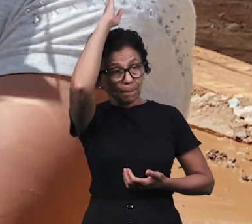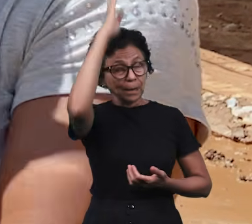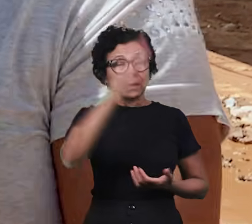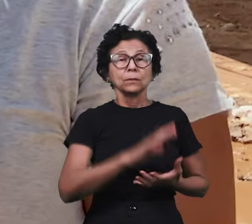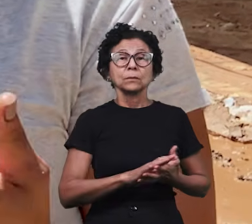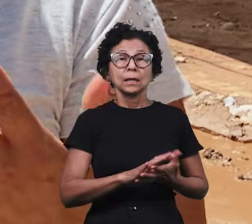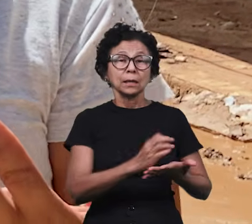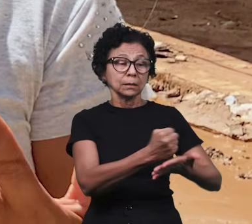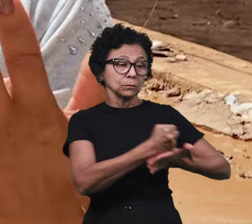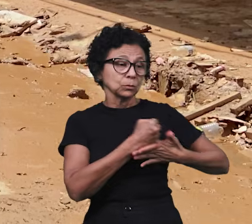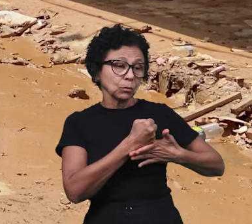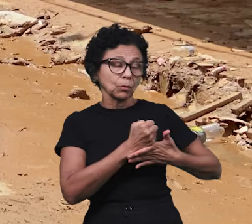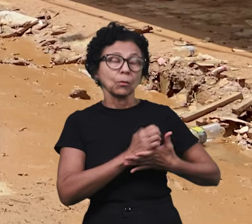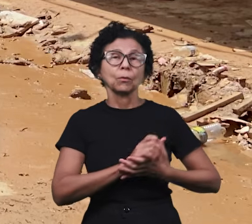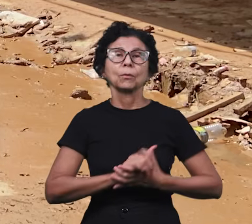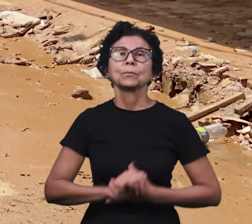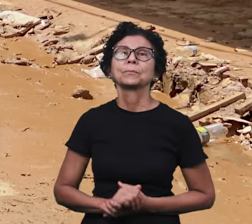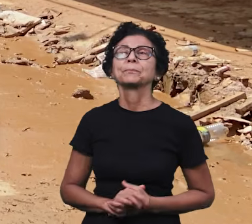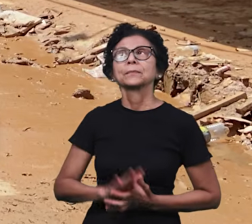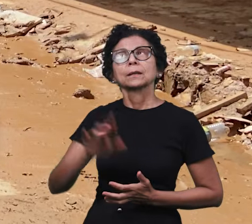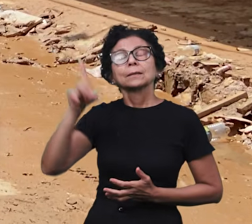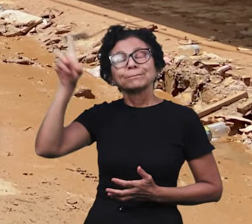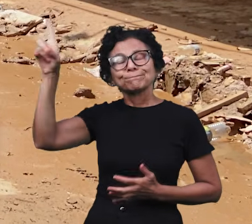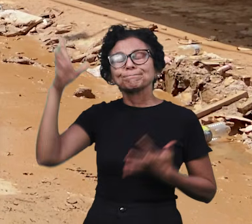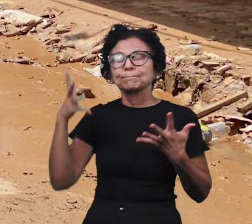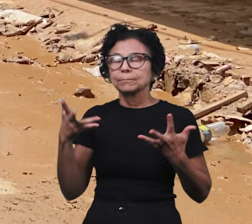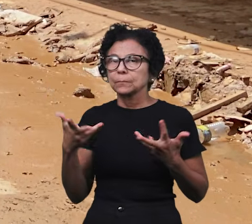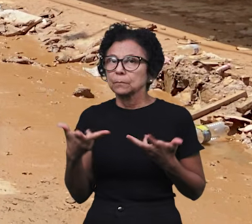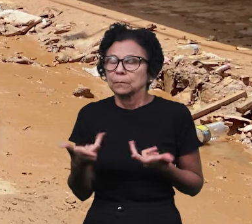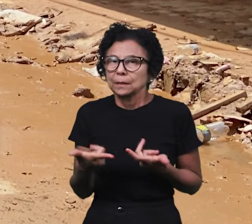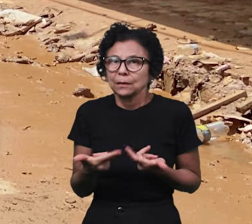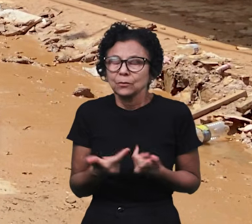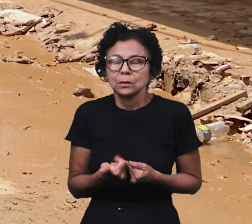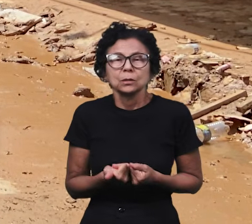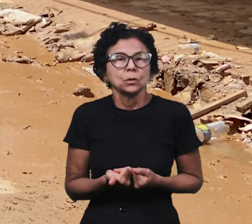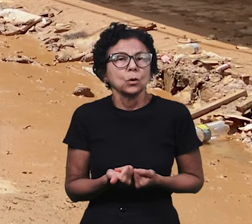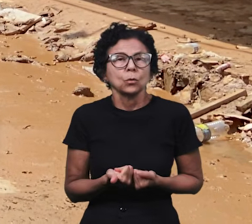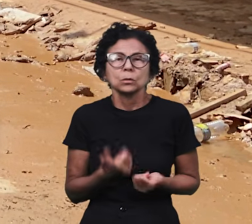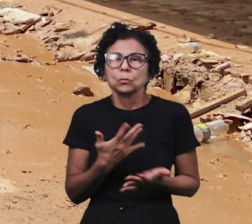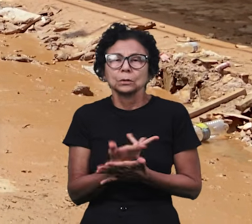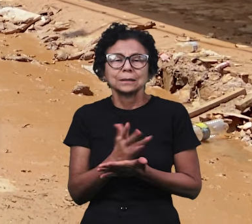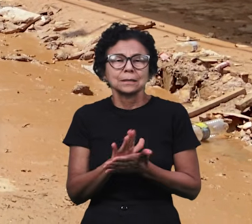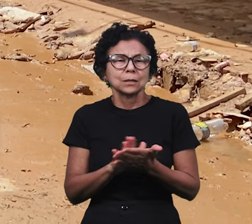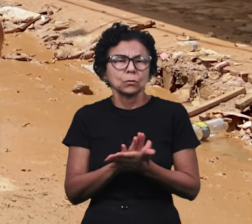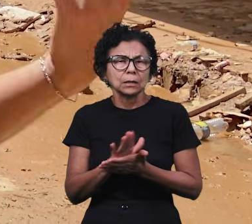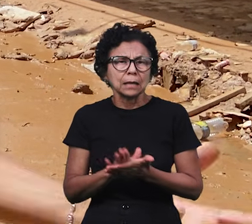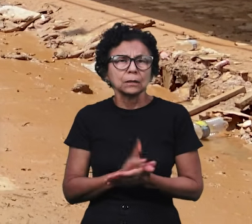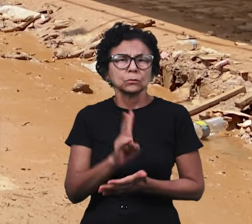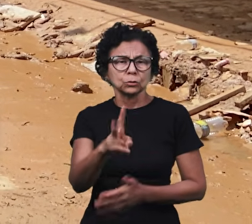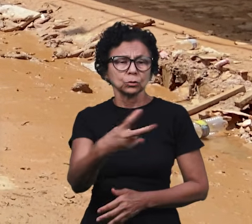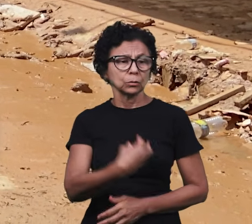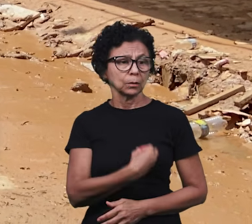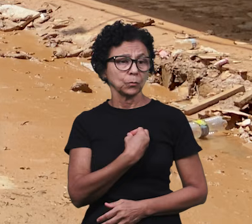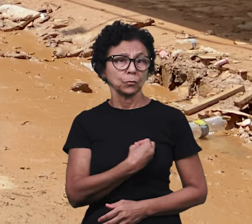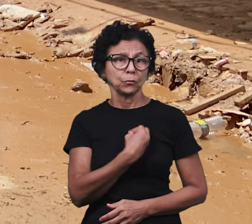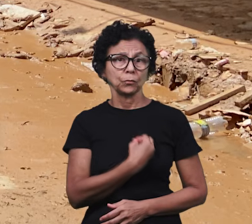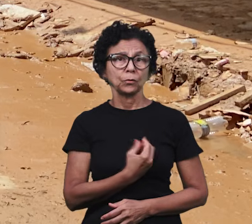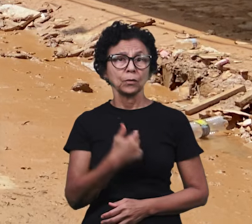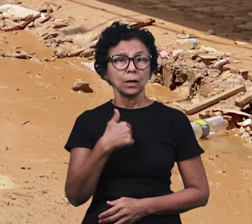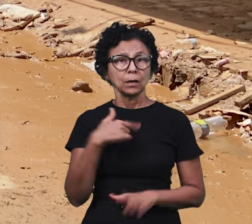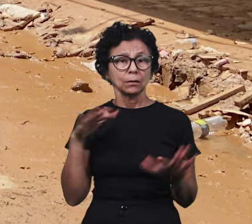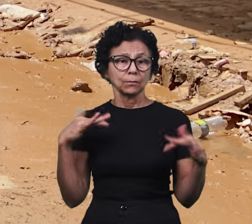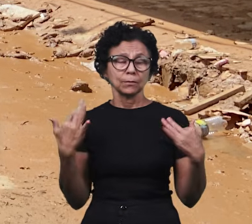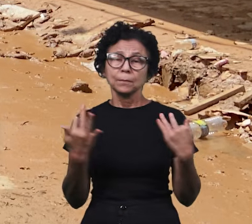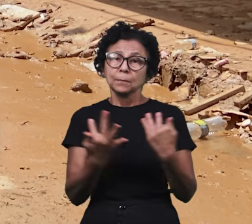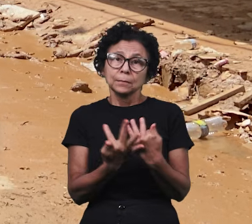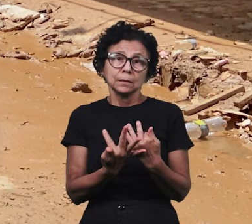por aqui. E saímos os 5, mas nós tivemos o livramento. Deus foi tão maravilhoso que, né, sobrevivemos todos os 5 e